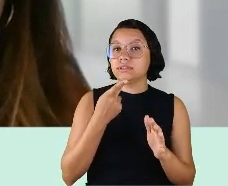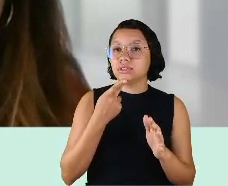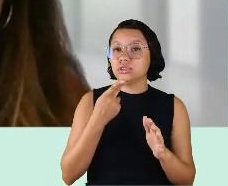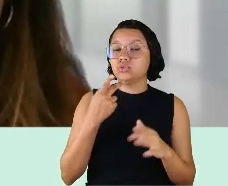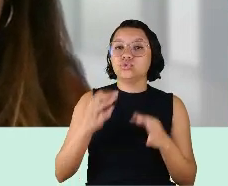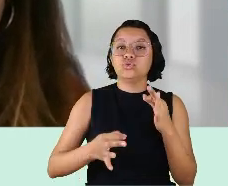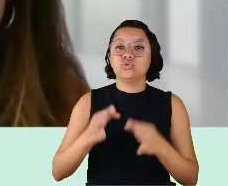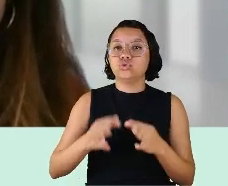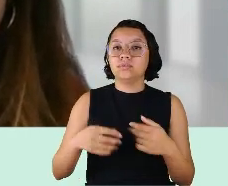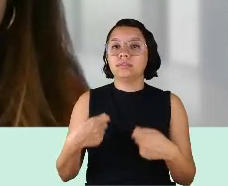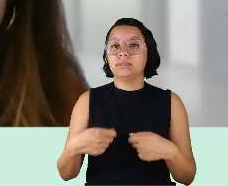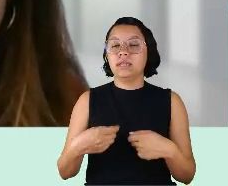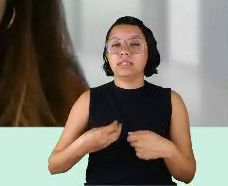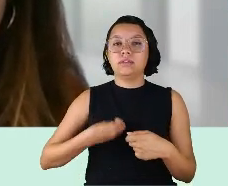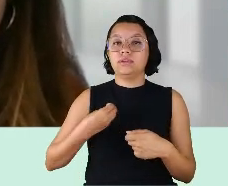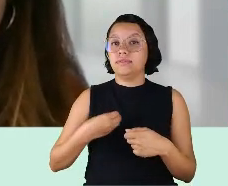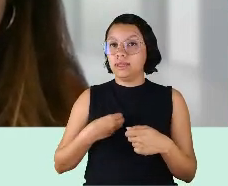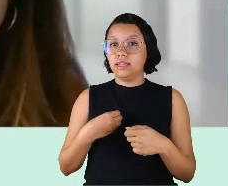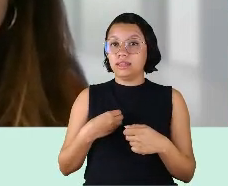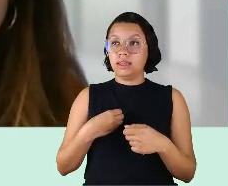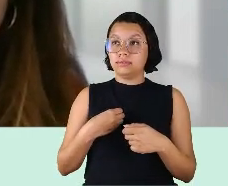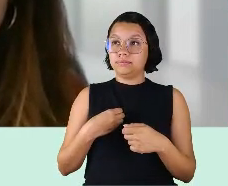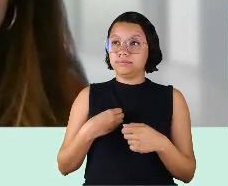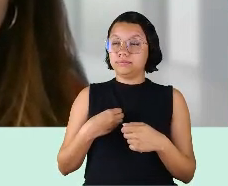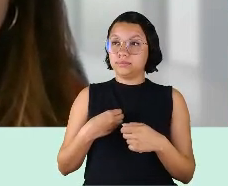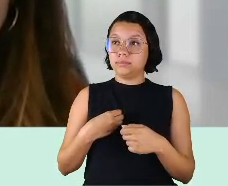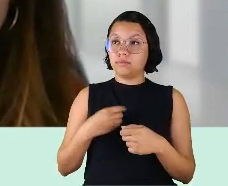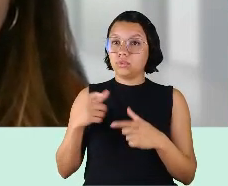residir na comarca,